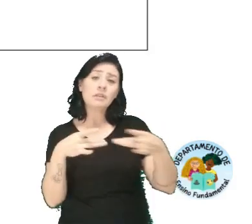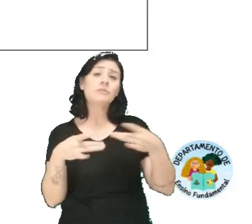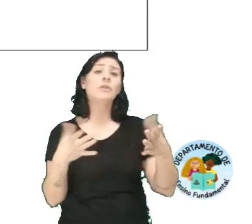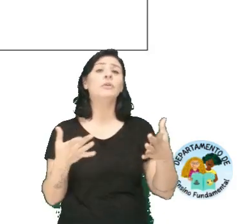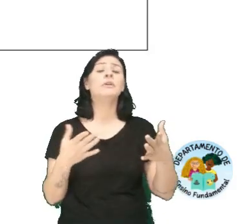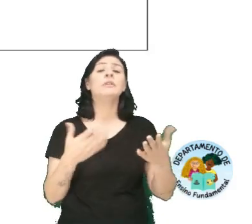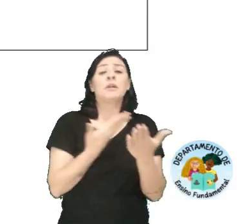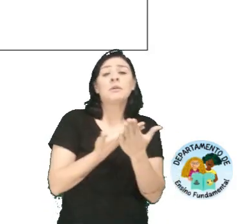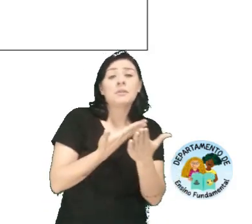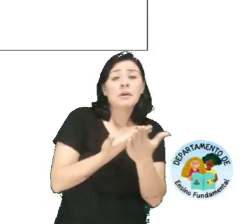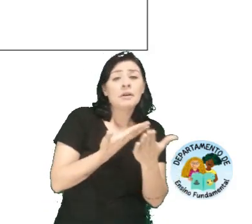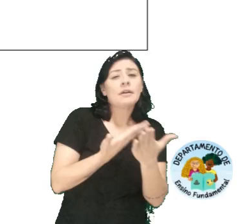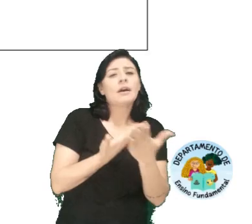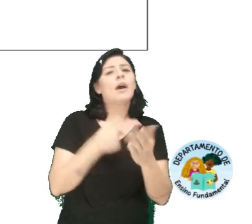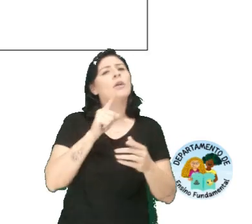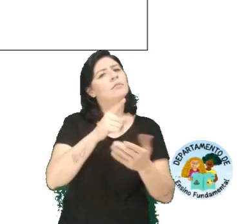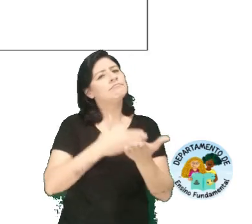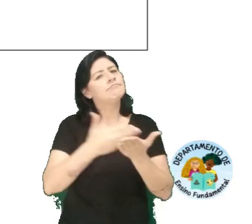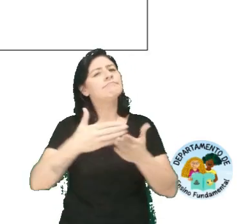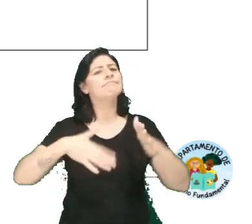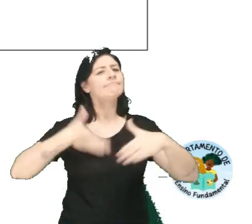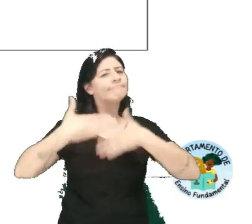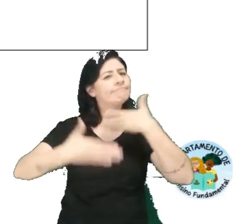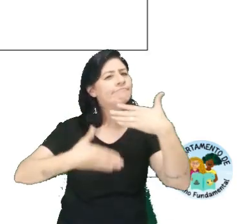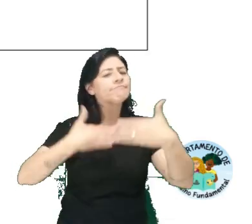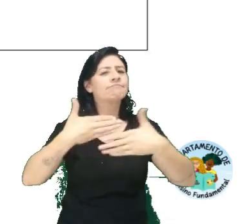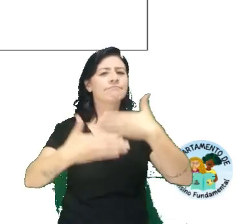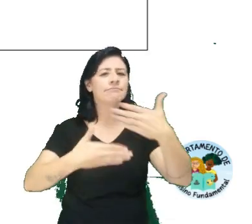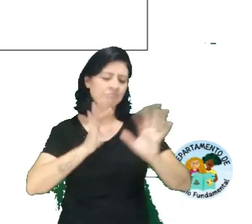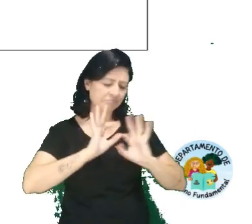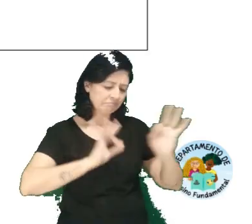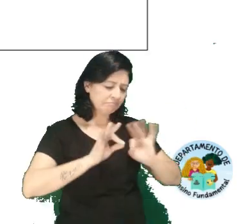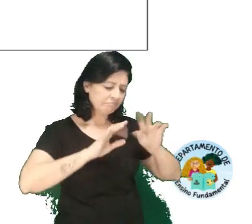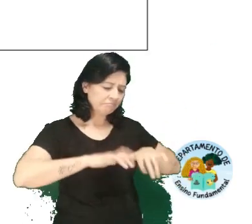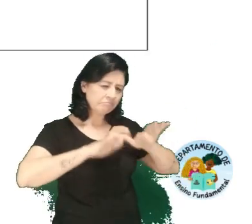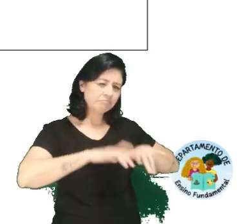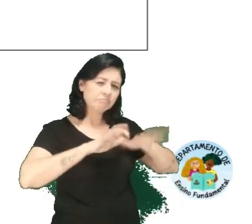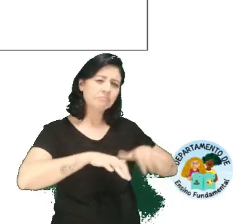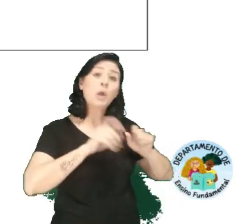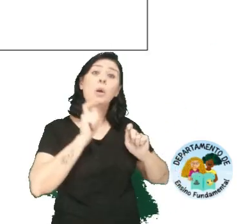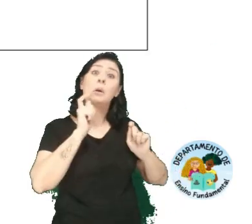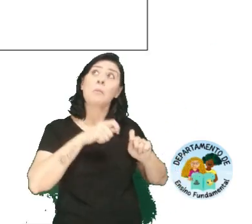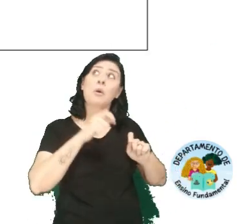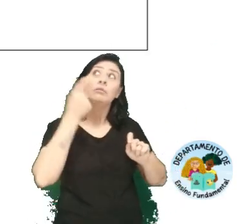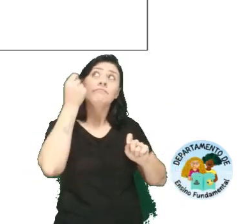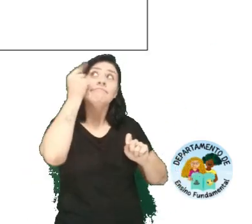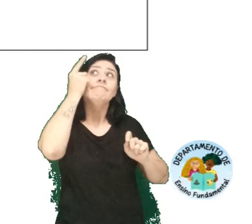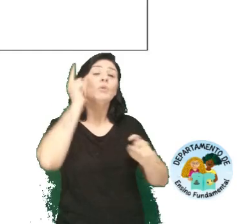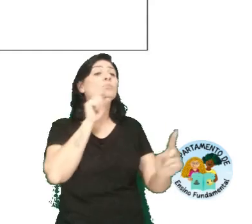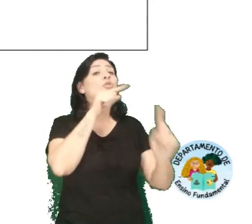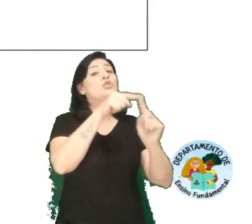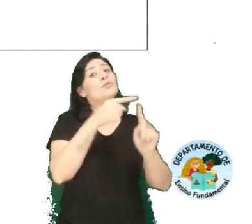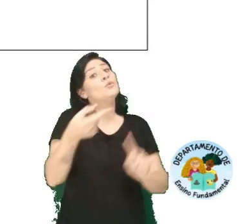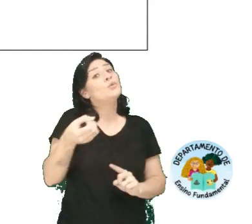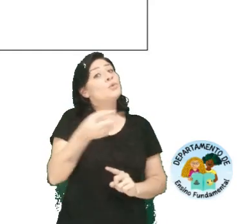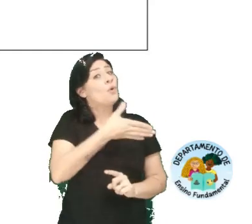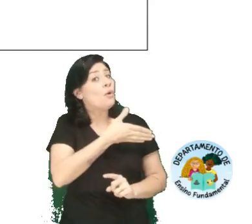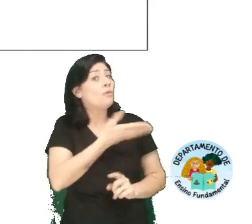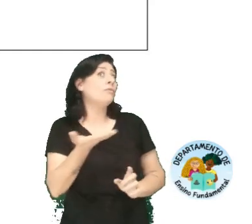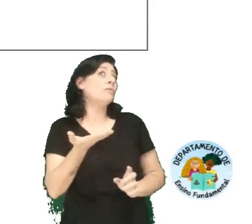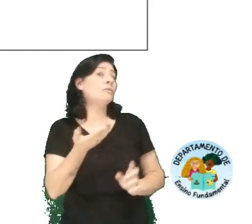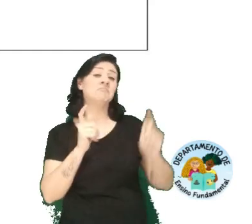da aula, que você está desenvolvendo o seu planejamento, pode ser que surjam novos objetivos que você vai desenvolver